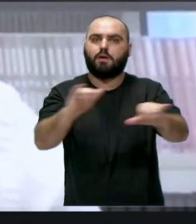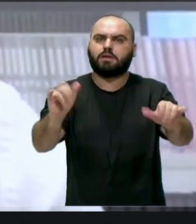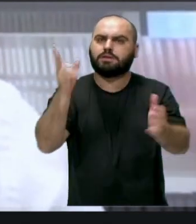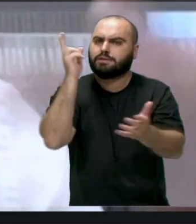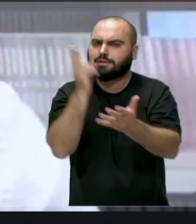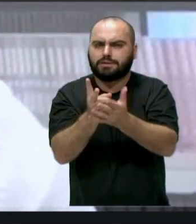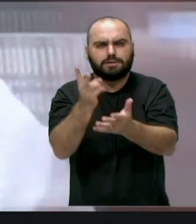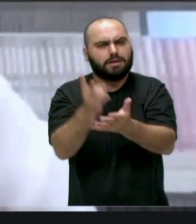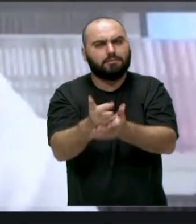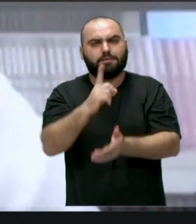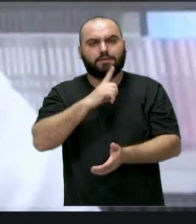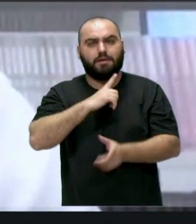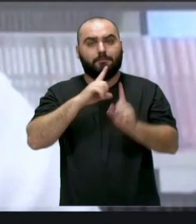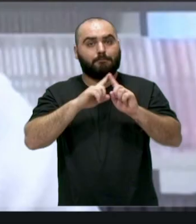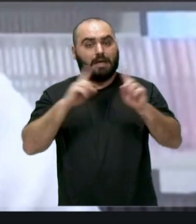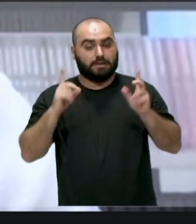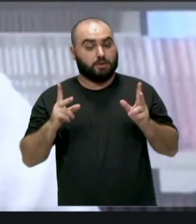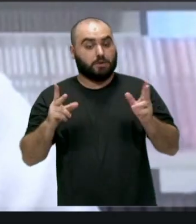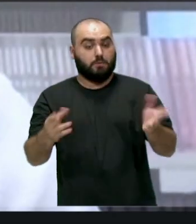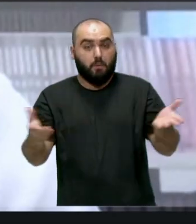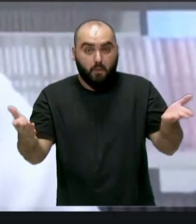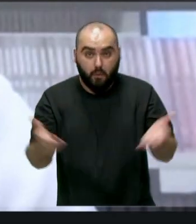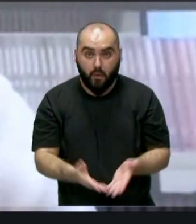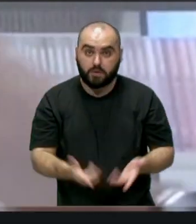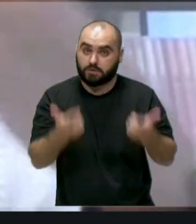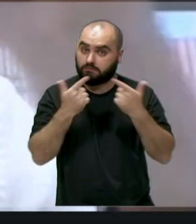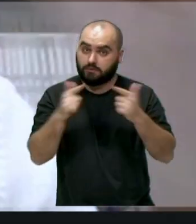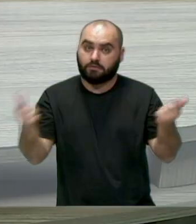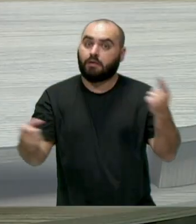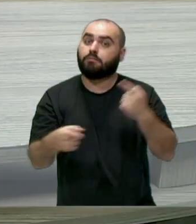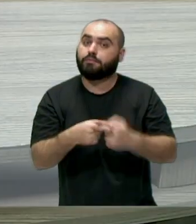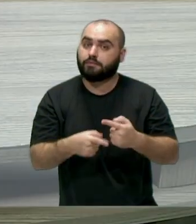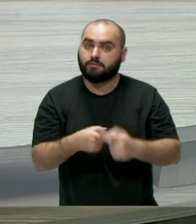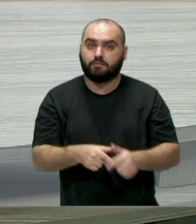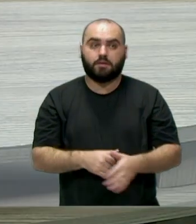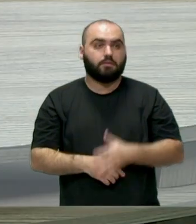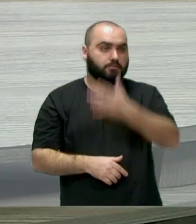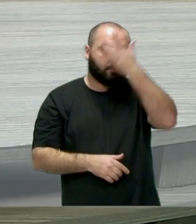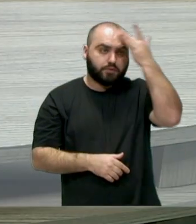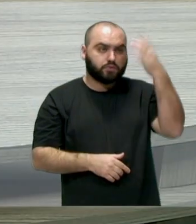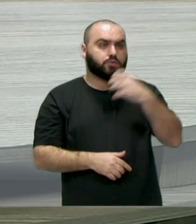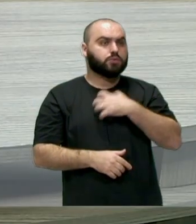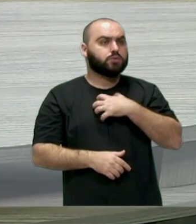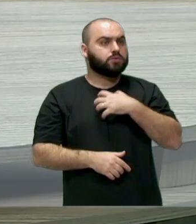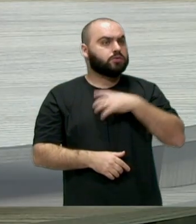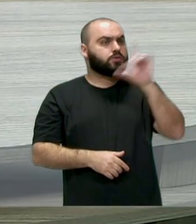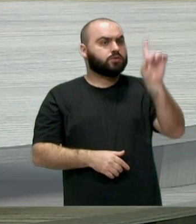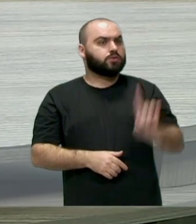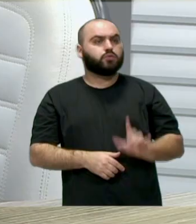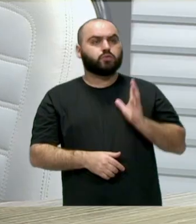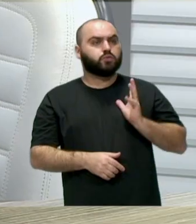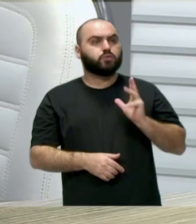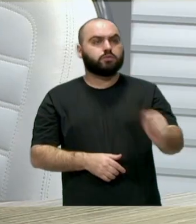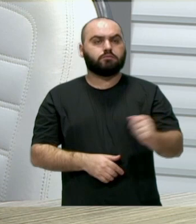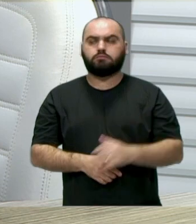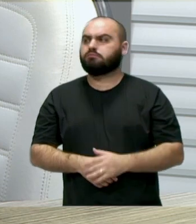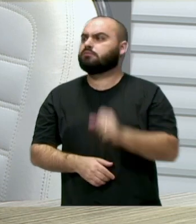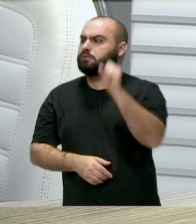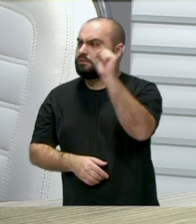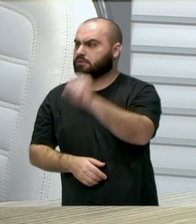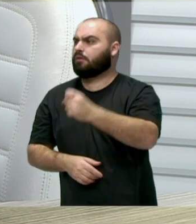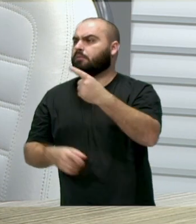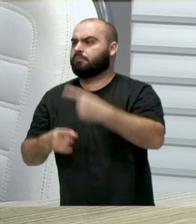fake news, mas não na proporção que nós temos hoje por causa da internet. Todo mundo se sente no direito, né? Porque antigamente era a questão